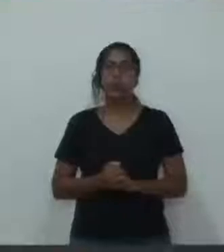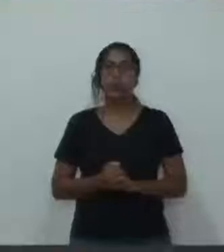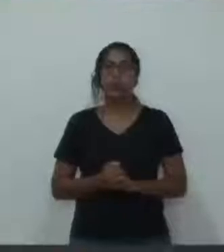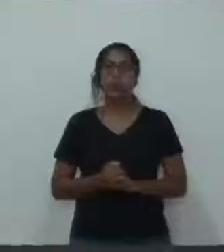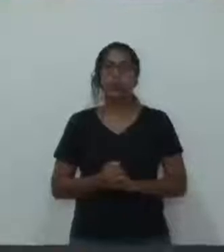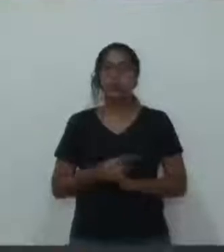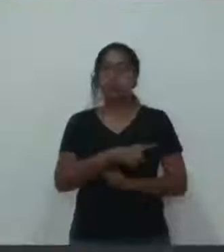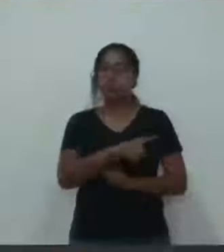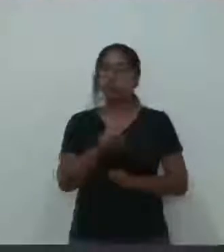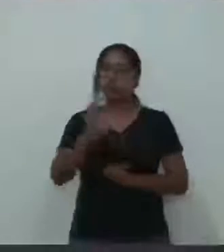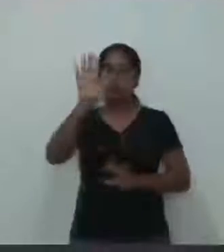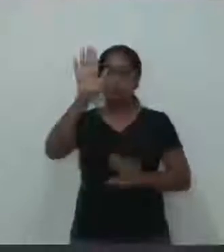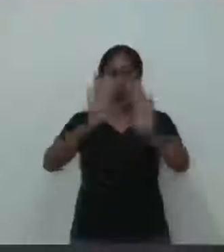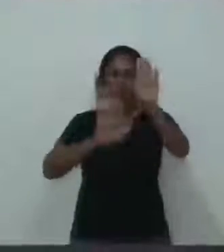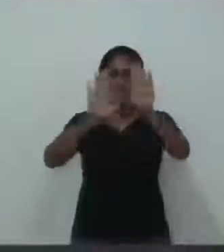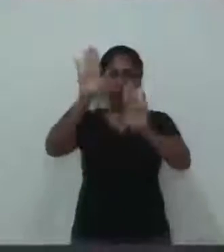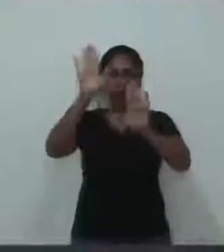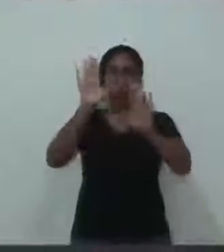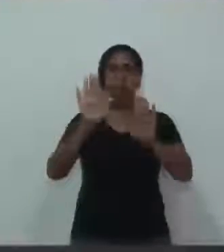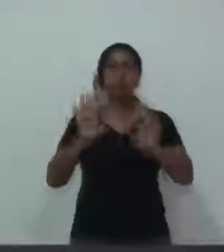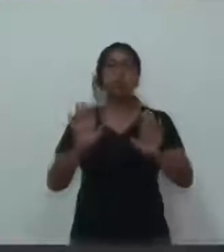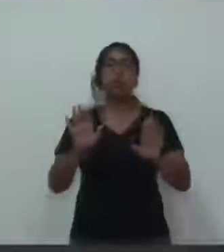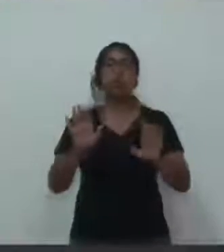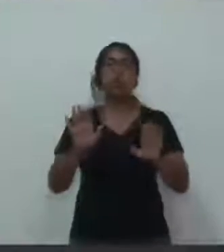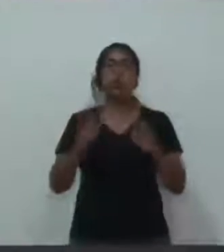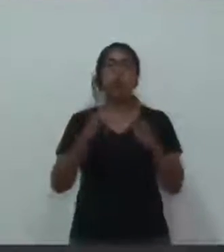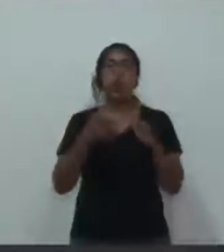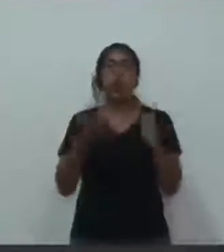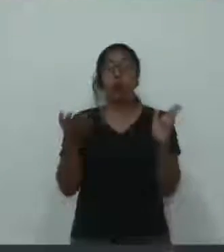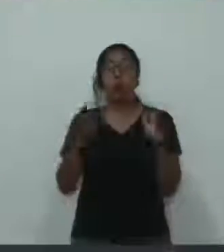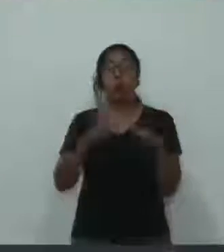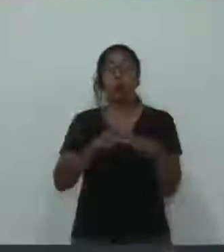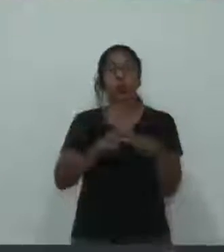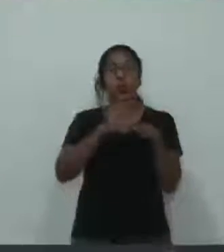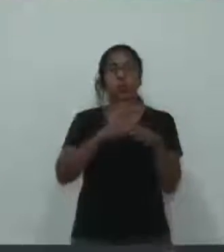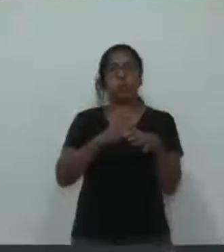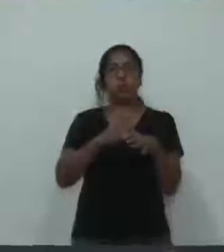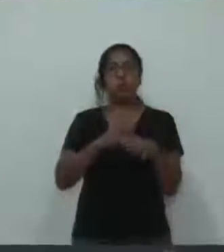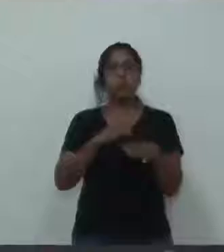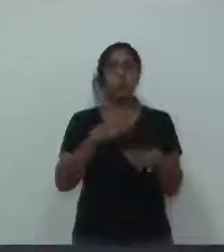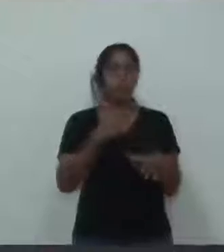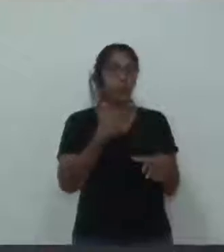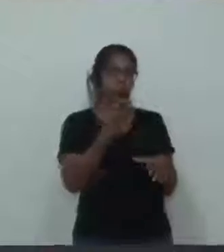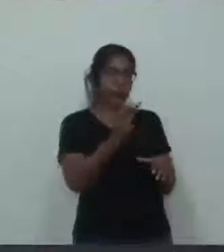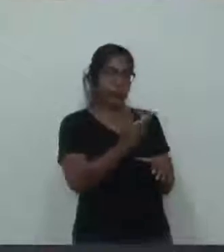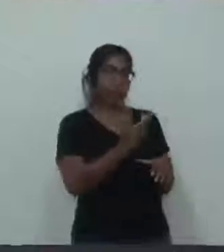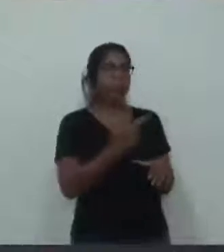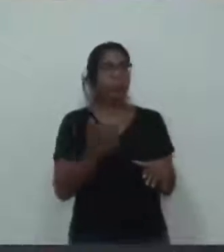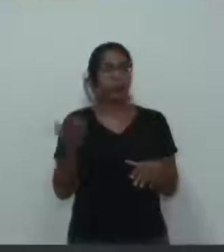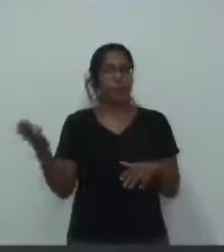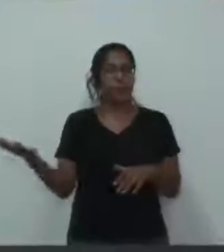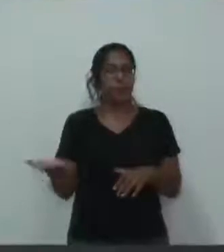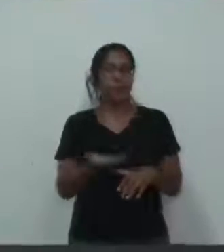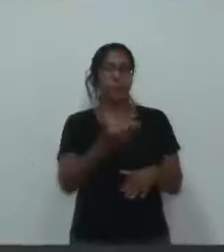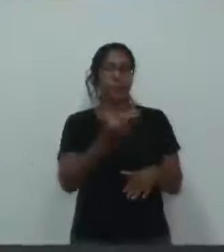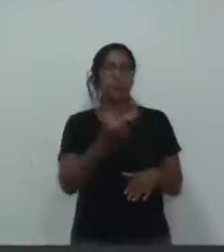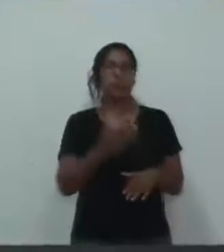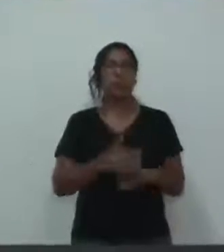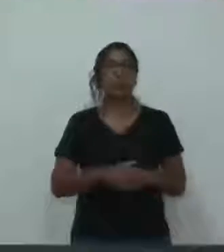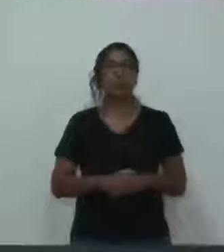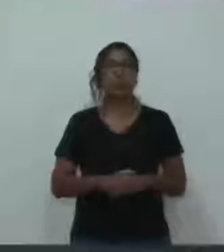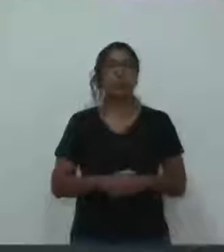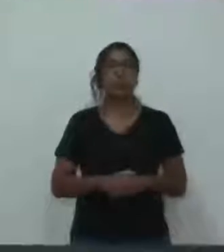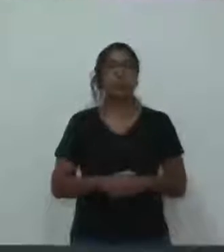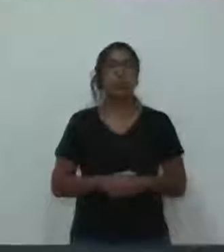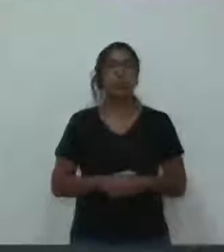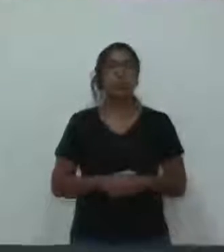Nenhum mais dos senhores vereadores querendo discutir. Está aberto para lideranças. Peço a palavra, presidente. Tem a palavra, vereador. Indo